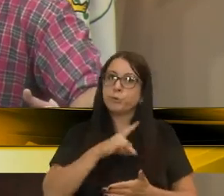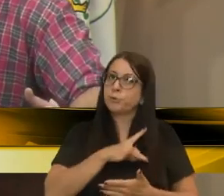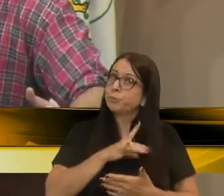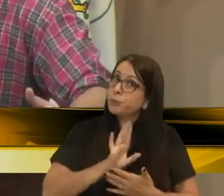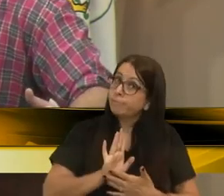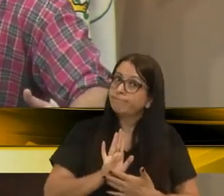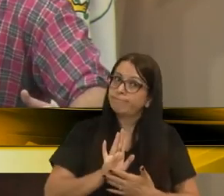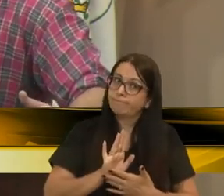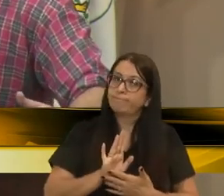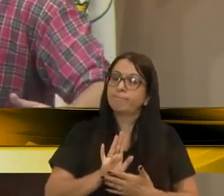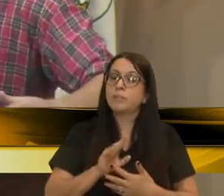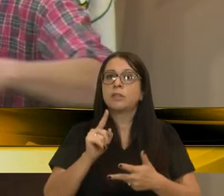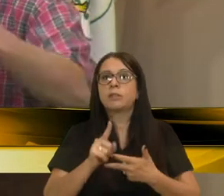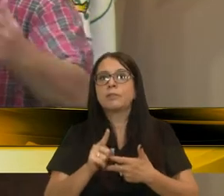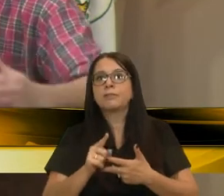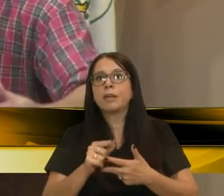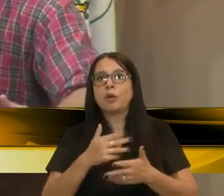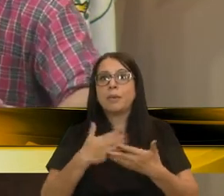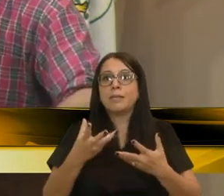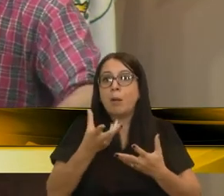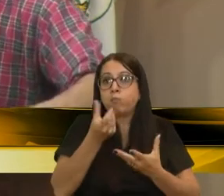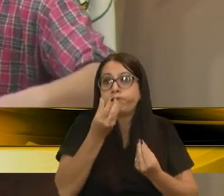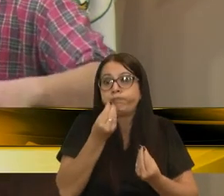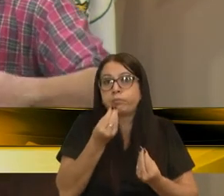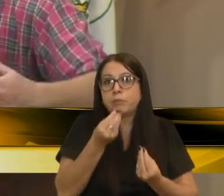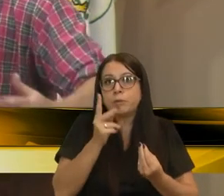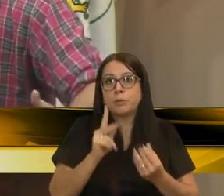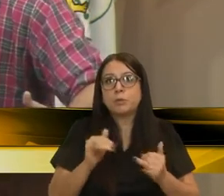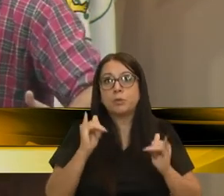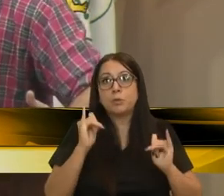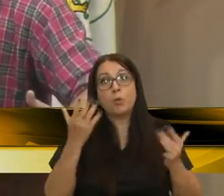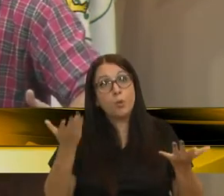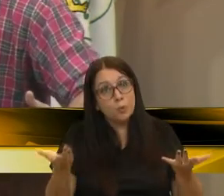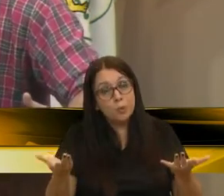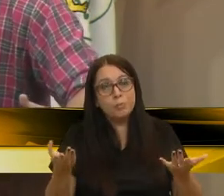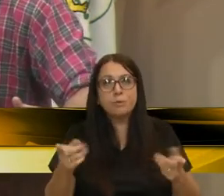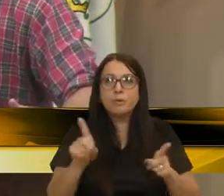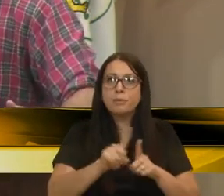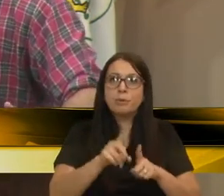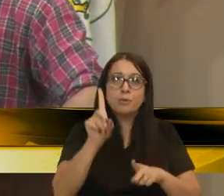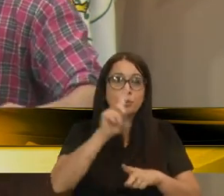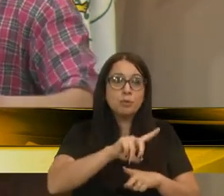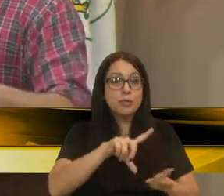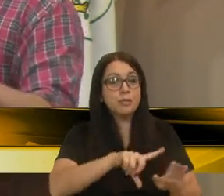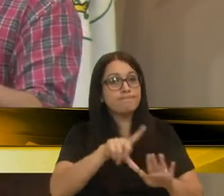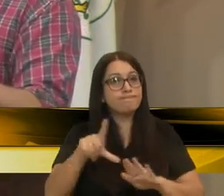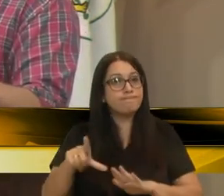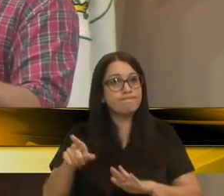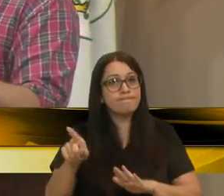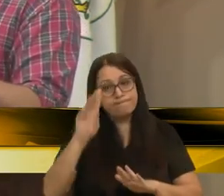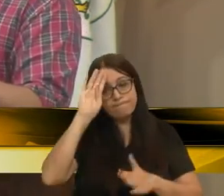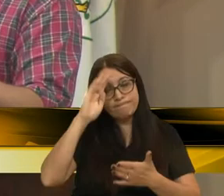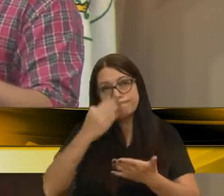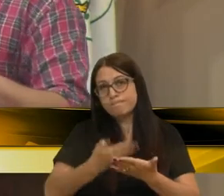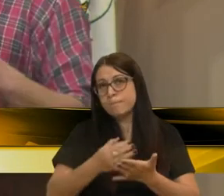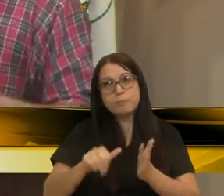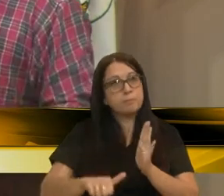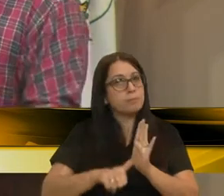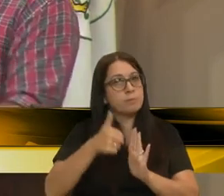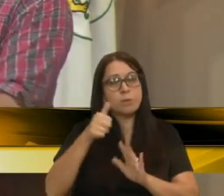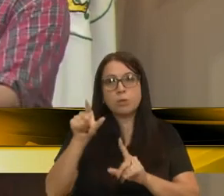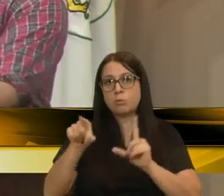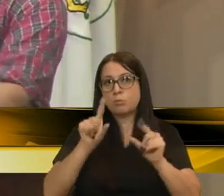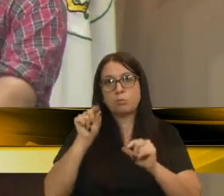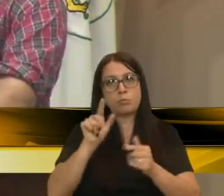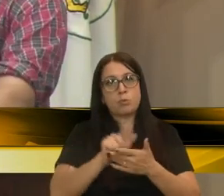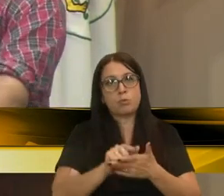de repente vai se inchar muito nesse dia os ônibus, talvez também num dia de semana eu creio que não seja a melhor alternativa,